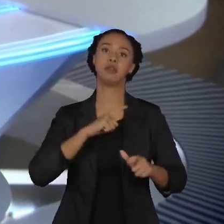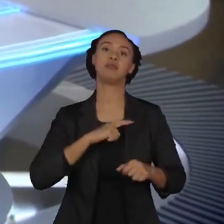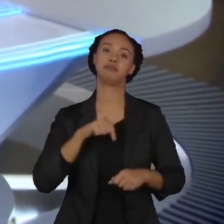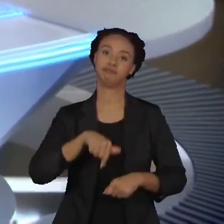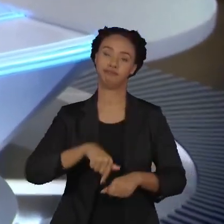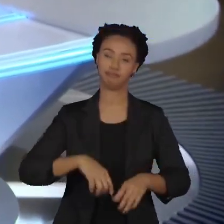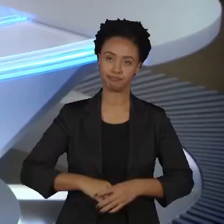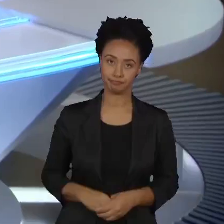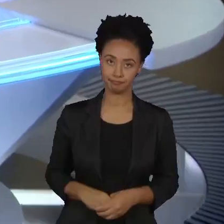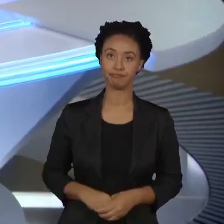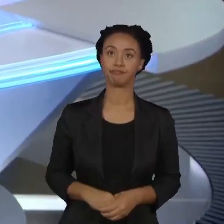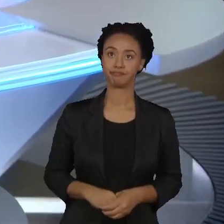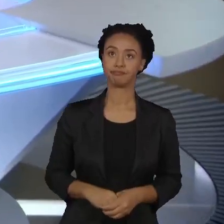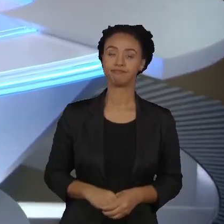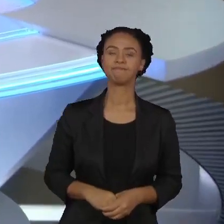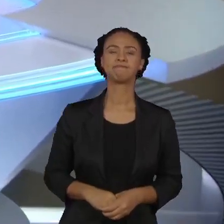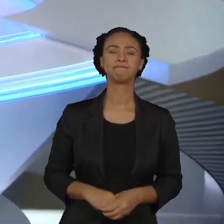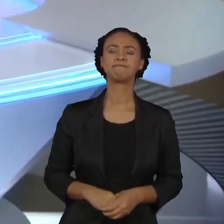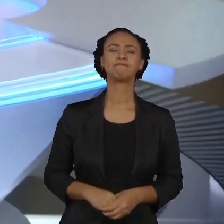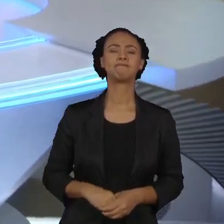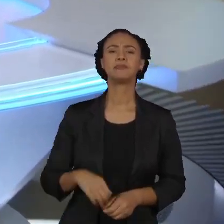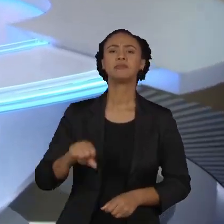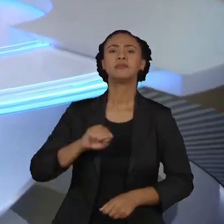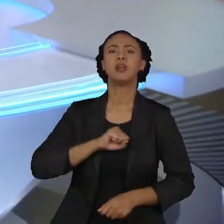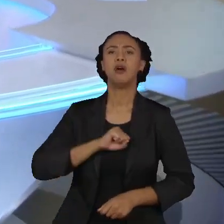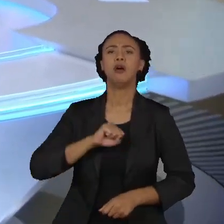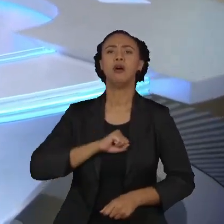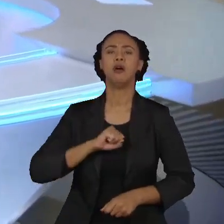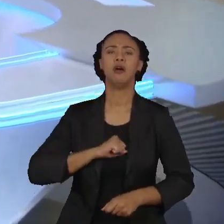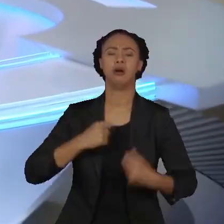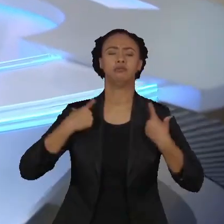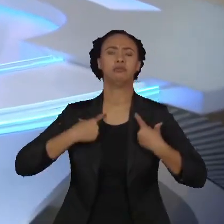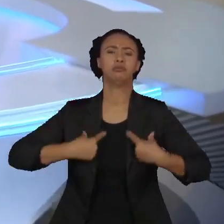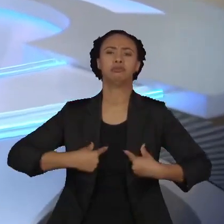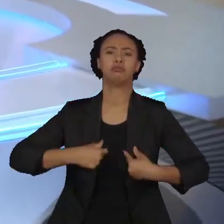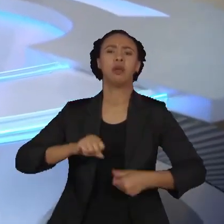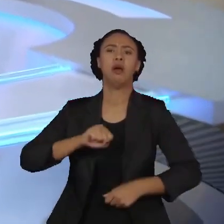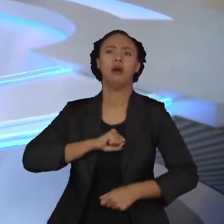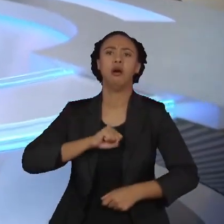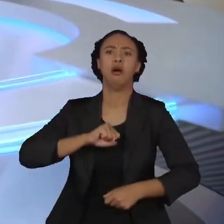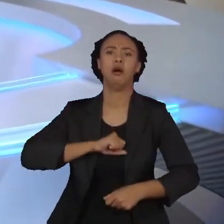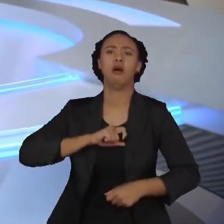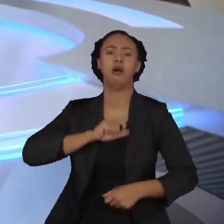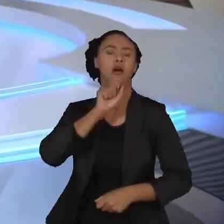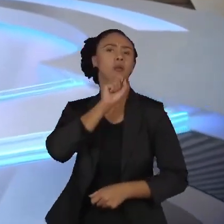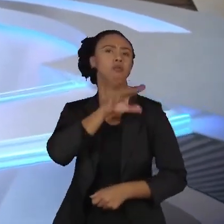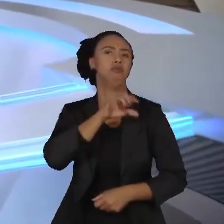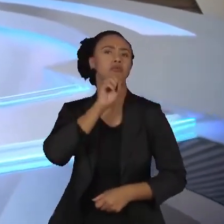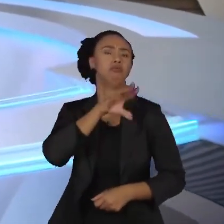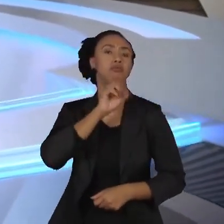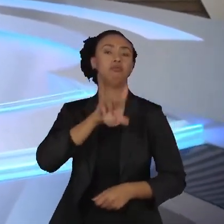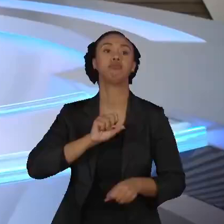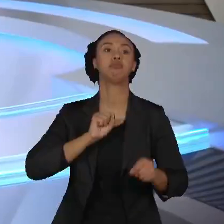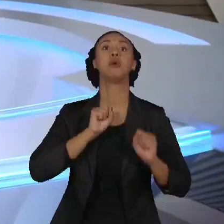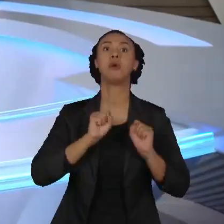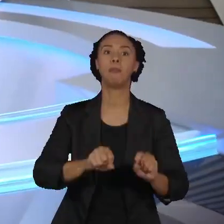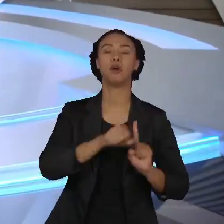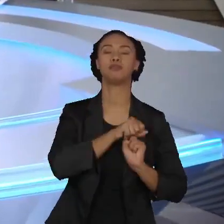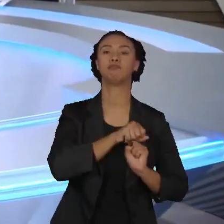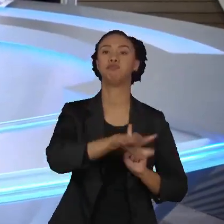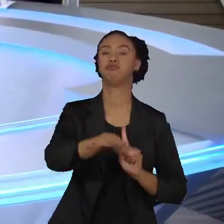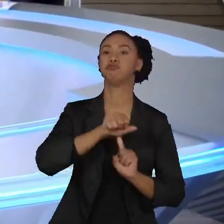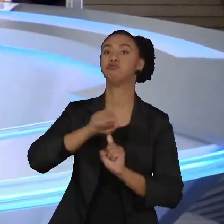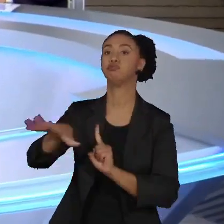aqui. Pois é, a transmissão acontece pelas partículas, as gotículas de saliva e o risco aumenta pelas